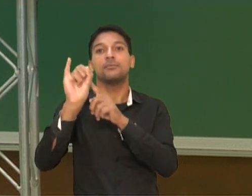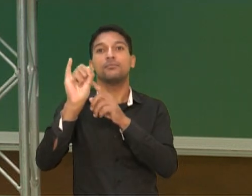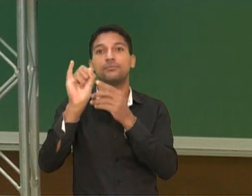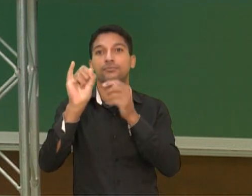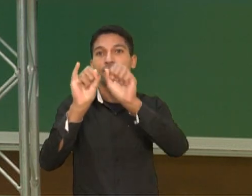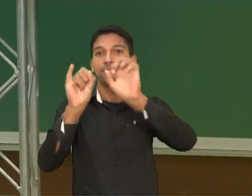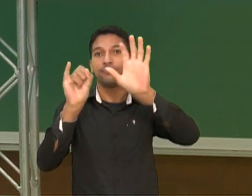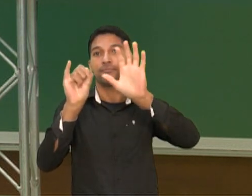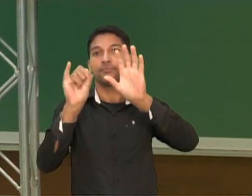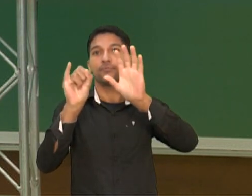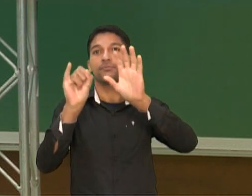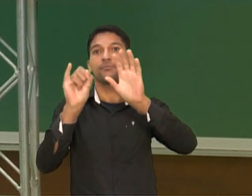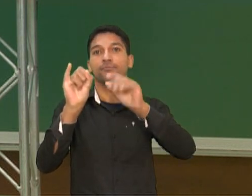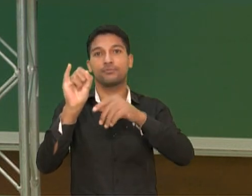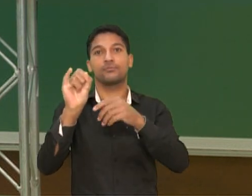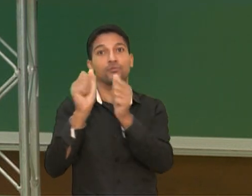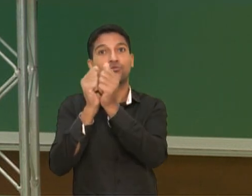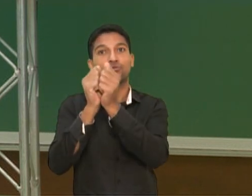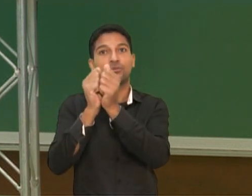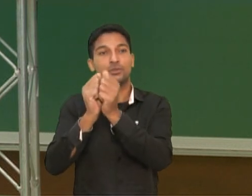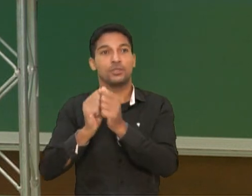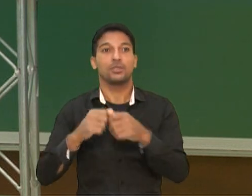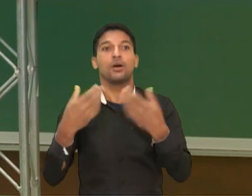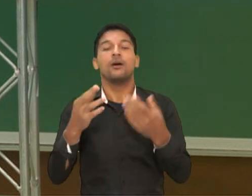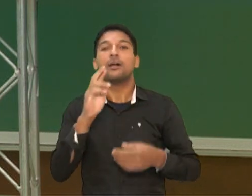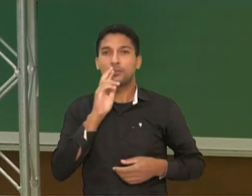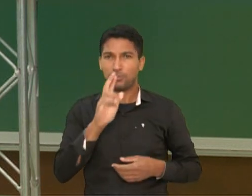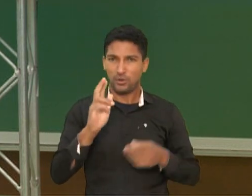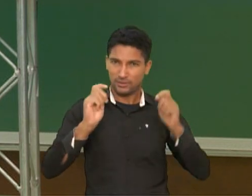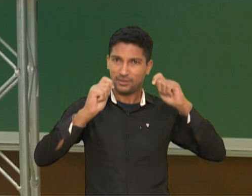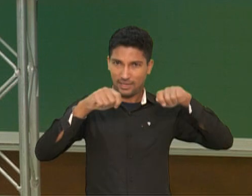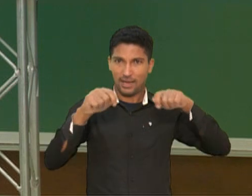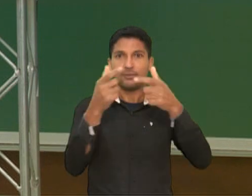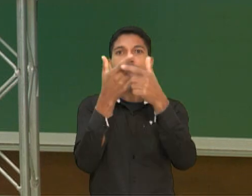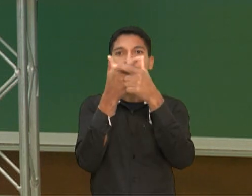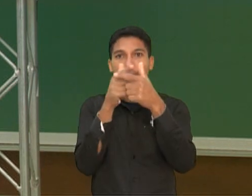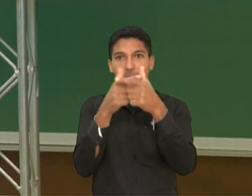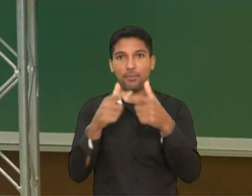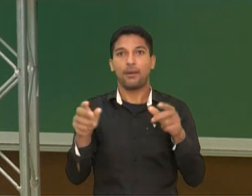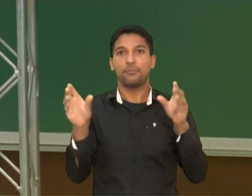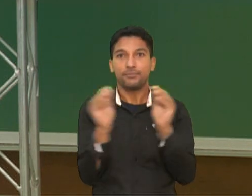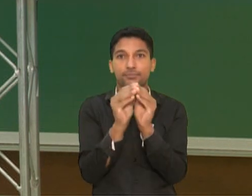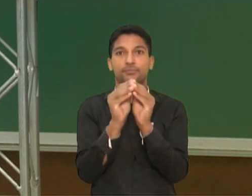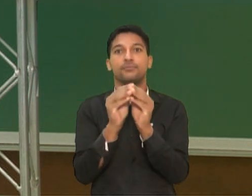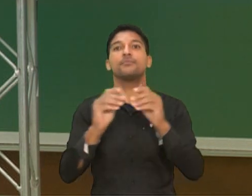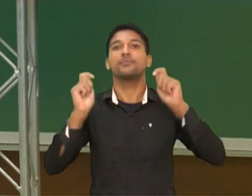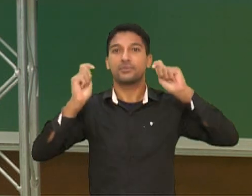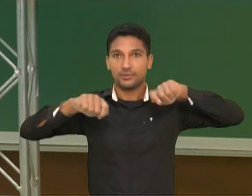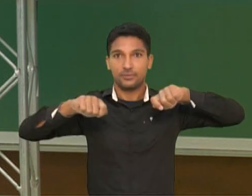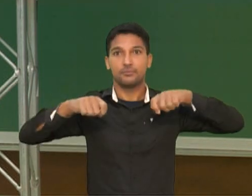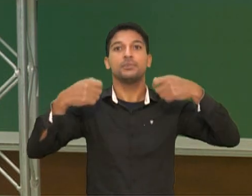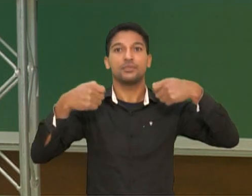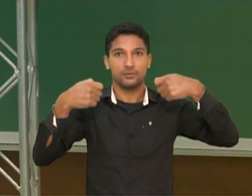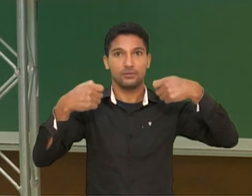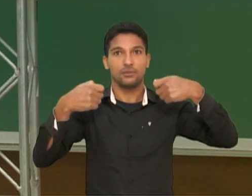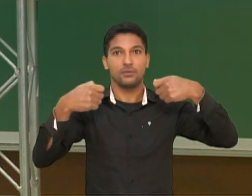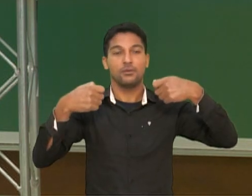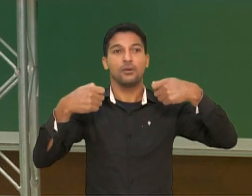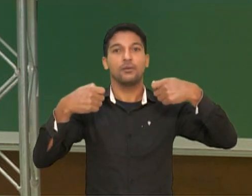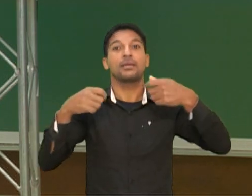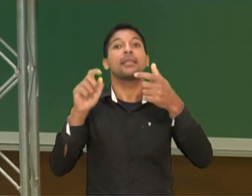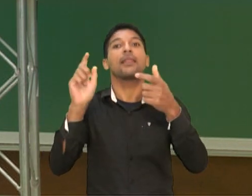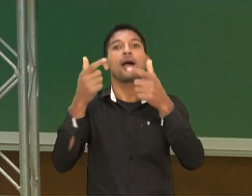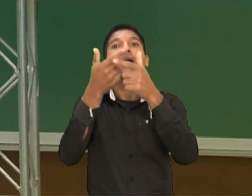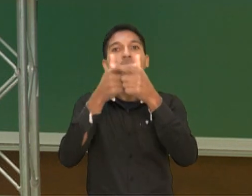eu chego numa resposta em que eu percebo que eu posso simplificar. Sempre que eu puder simplificar a minha fração, eu devo simplificar.